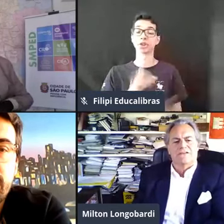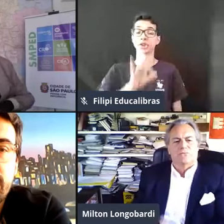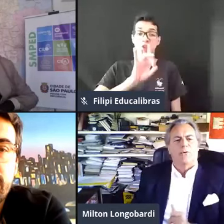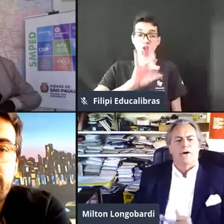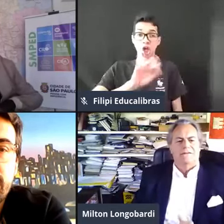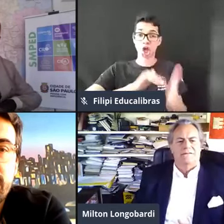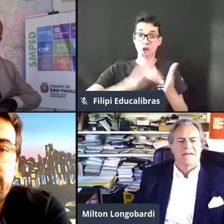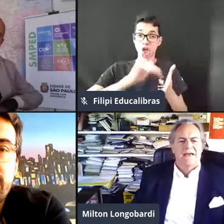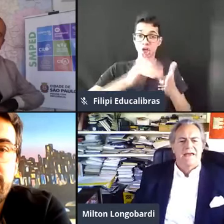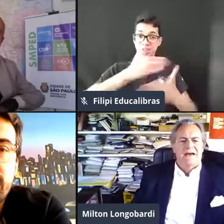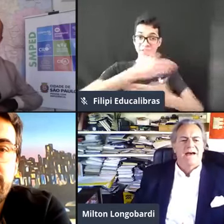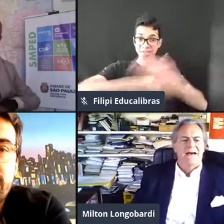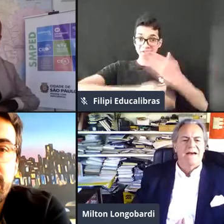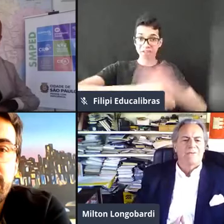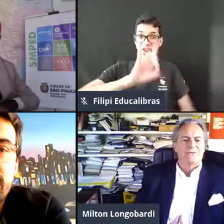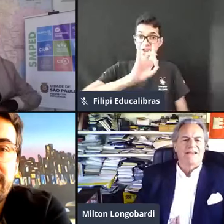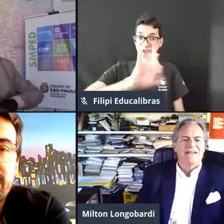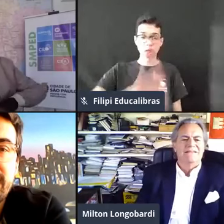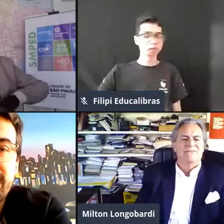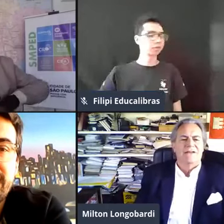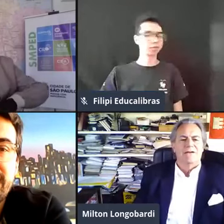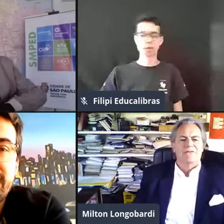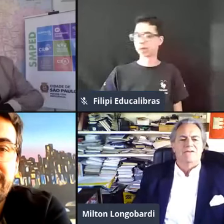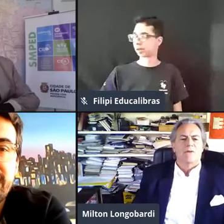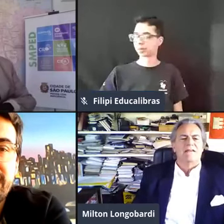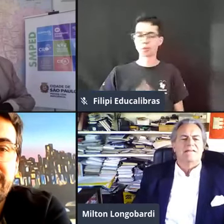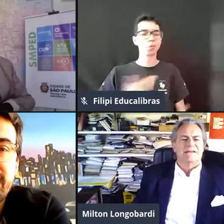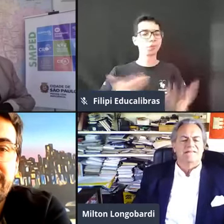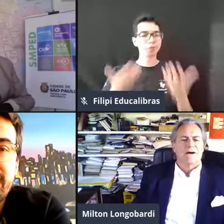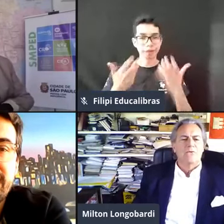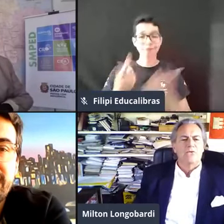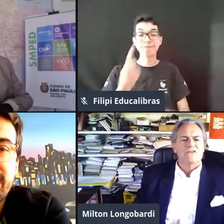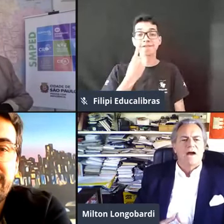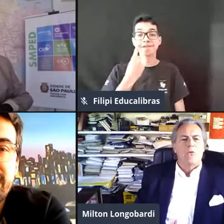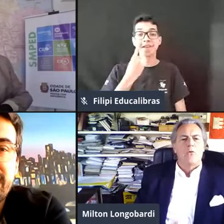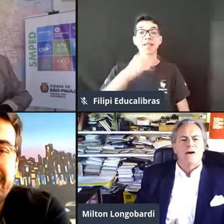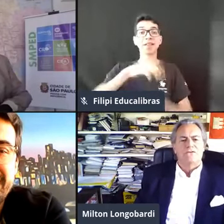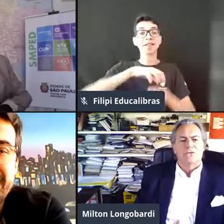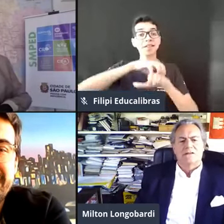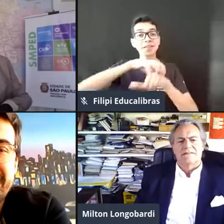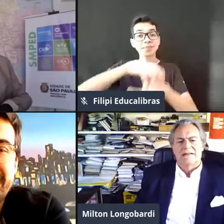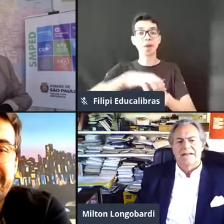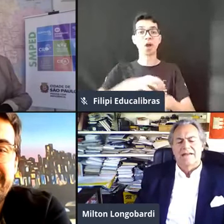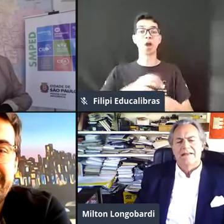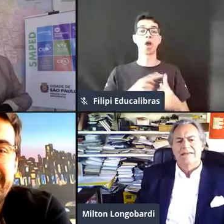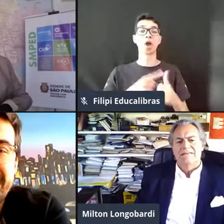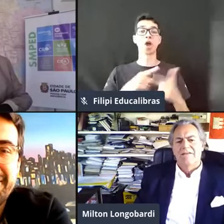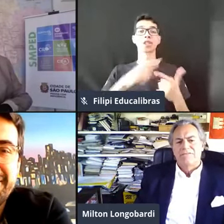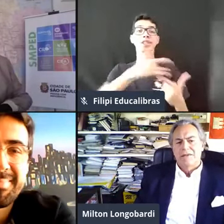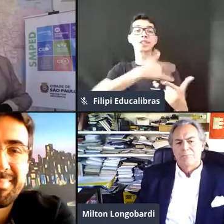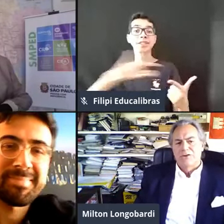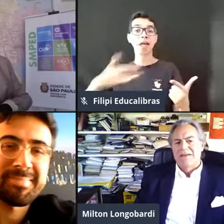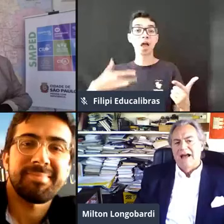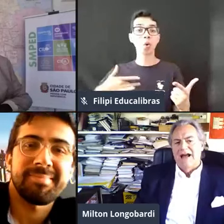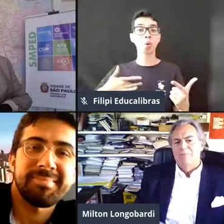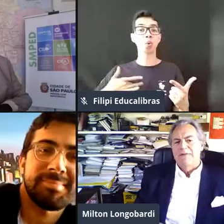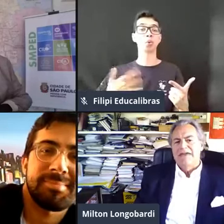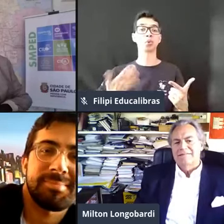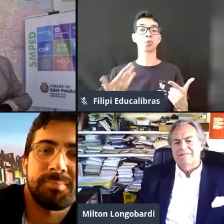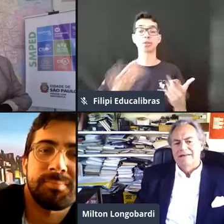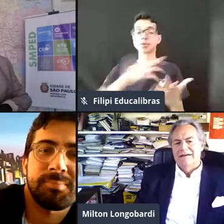no transporte, gostaria de vê-lo eventualmente na saúde, em algumas outras secretarias, porque